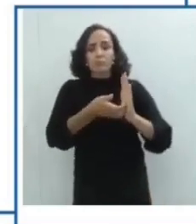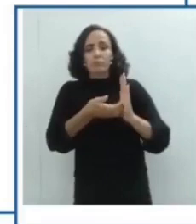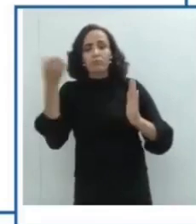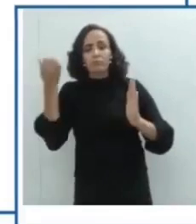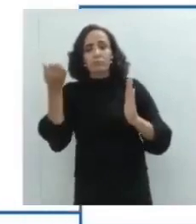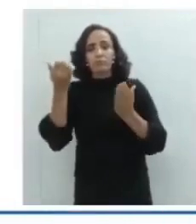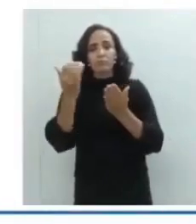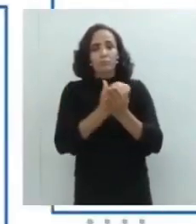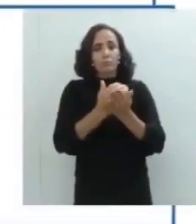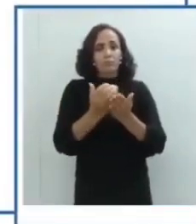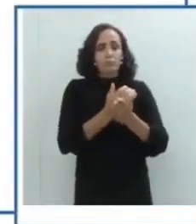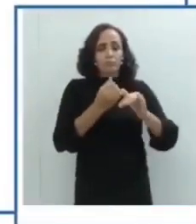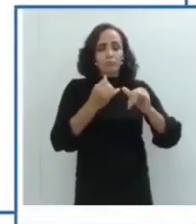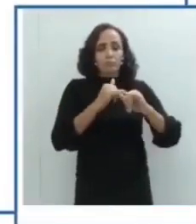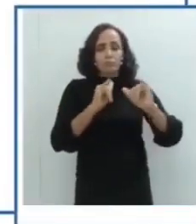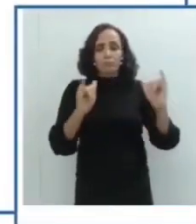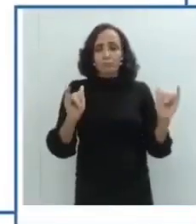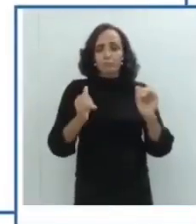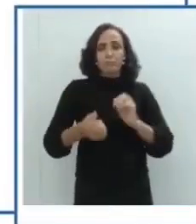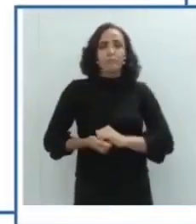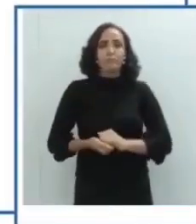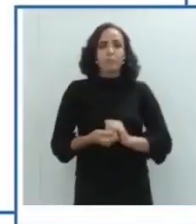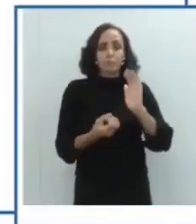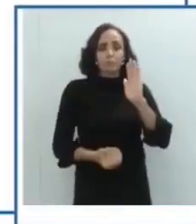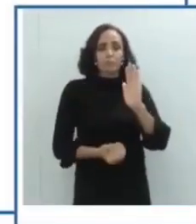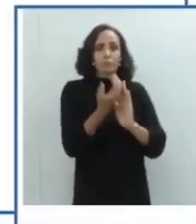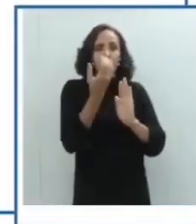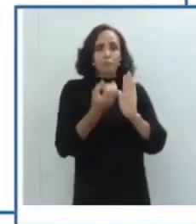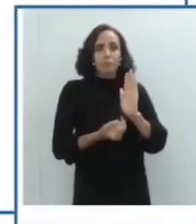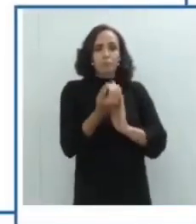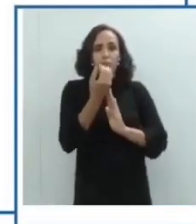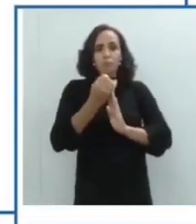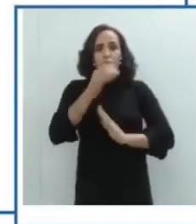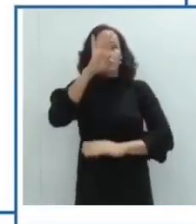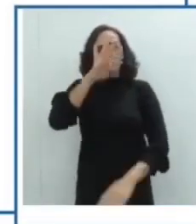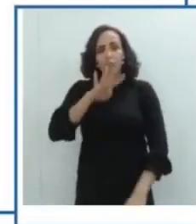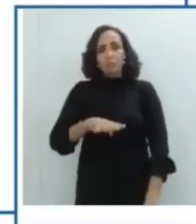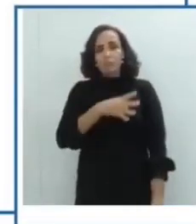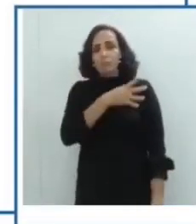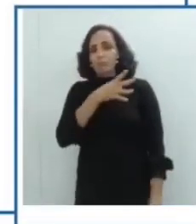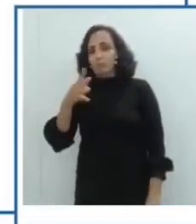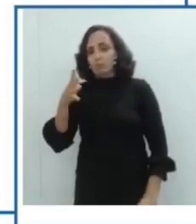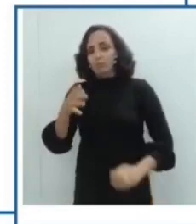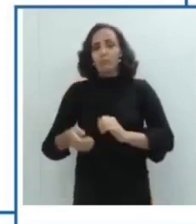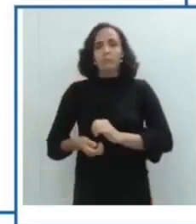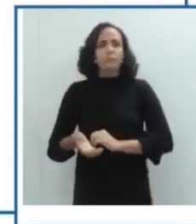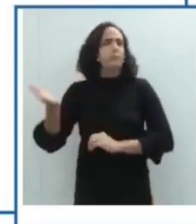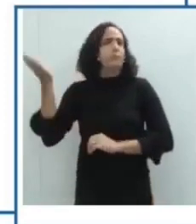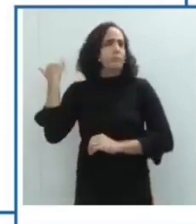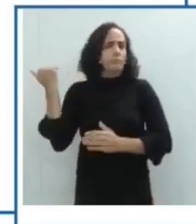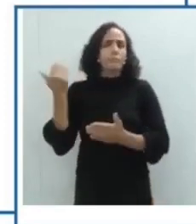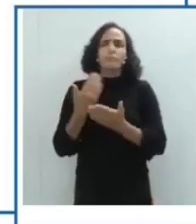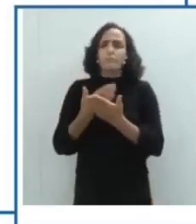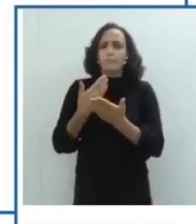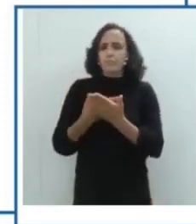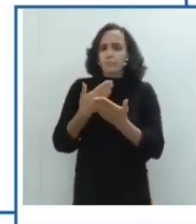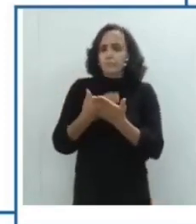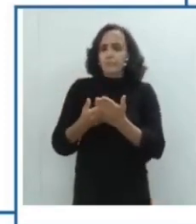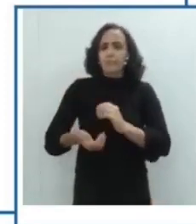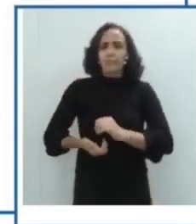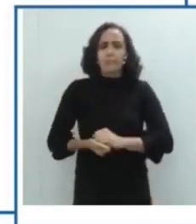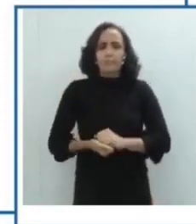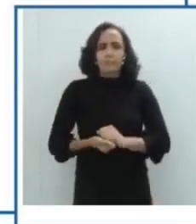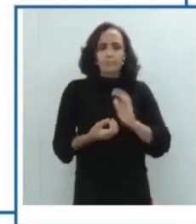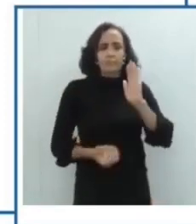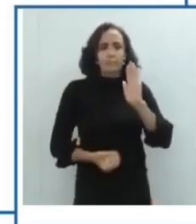a informação. Criando uma tabela. A gente fez na competência anterior, na 3,